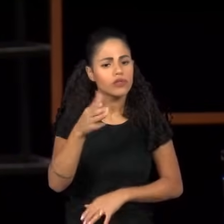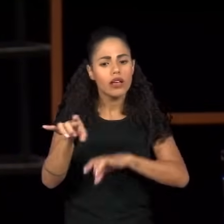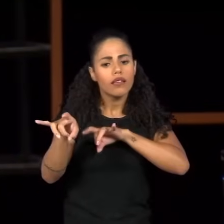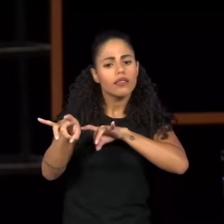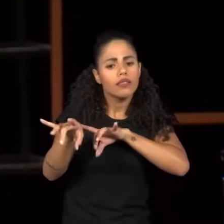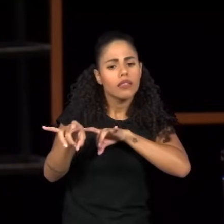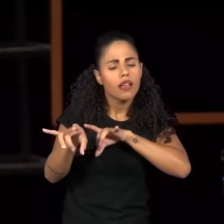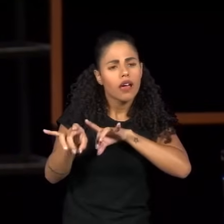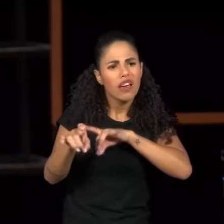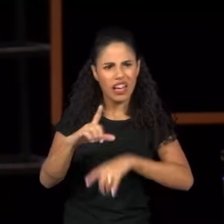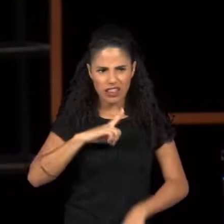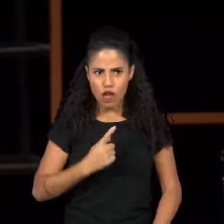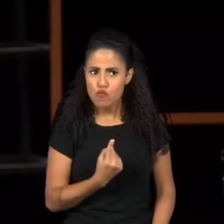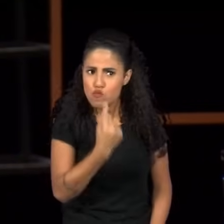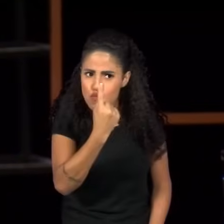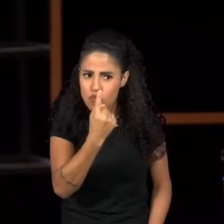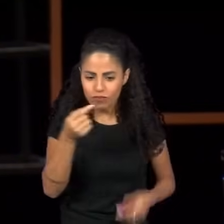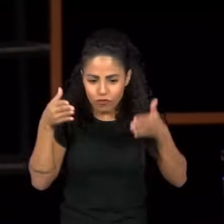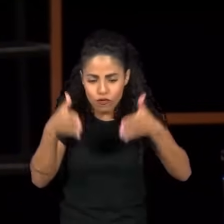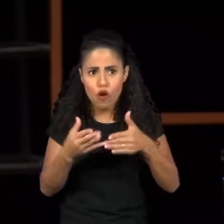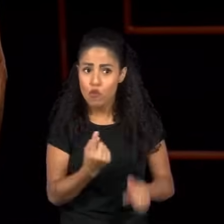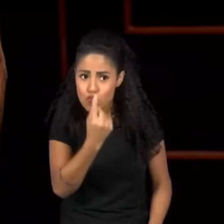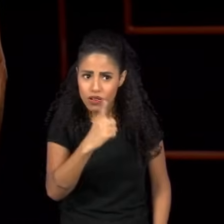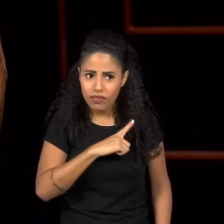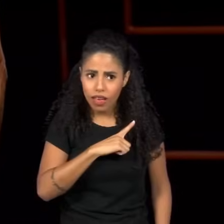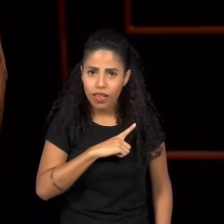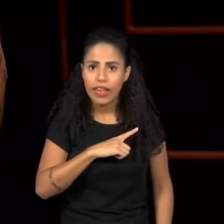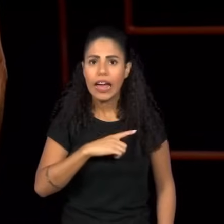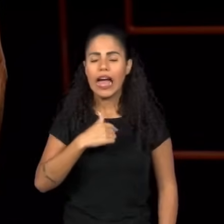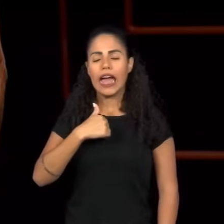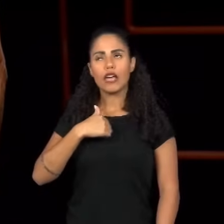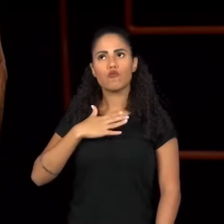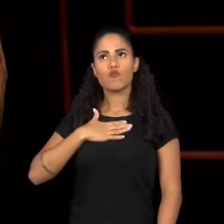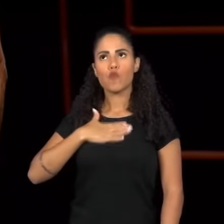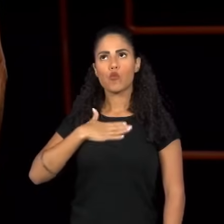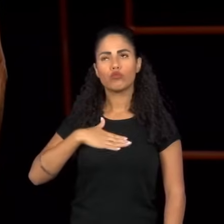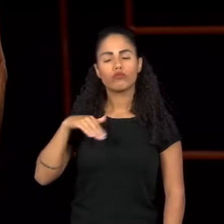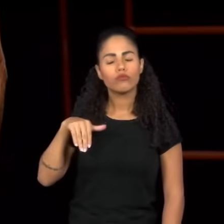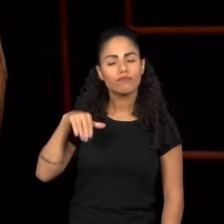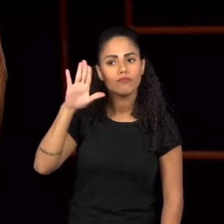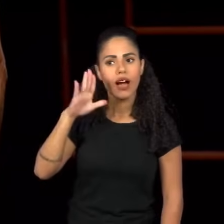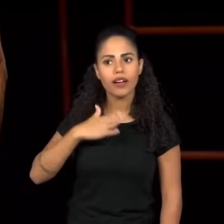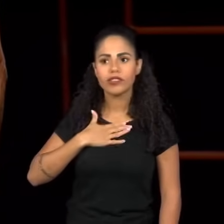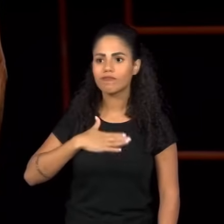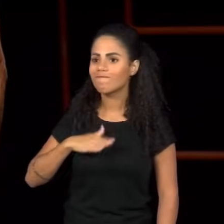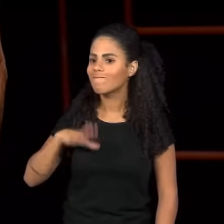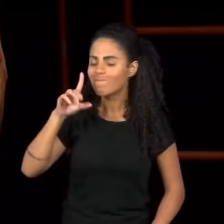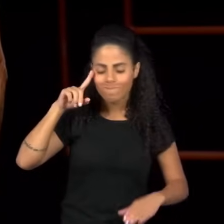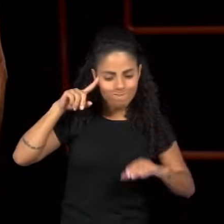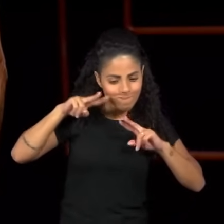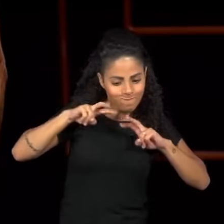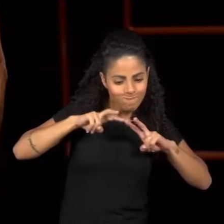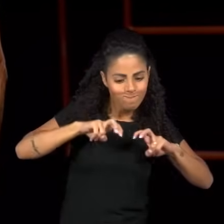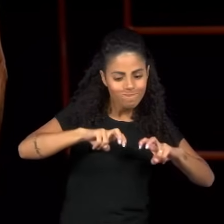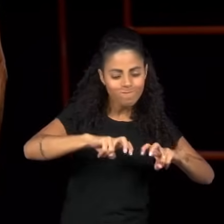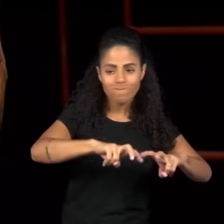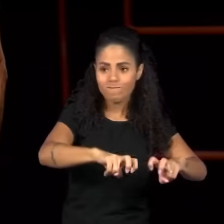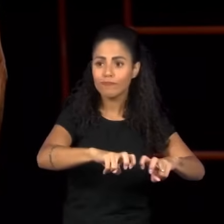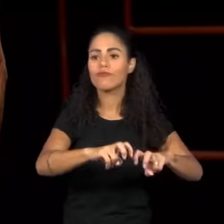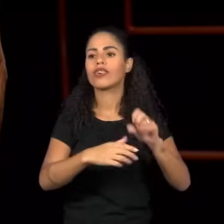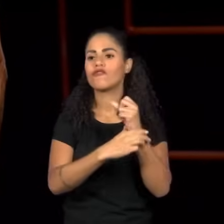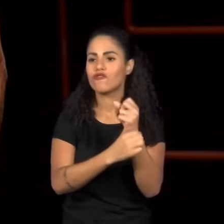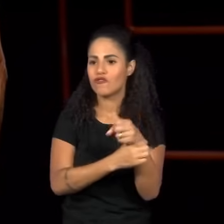técnicas, você tem alguma especialidade? Sim, o que mais, onde eu mais me aprofundei foi um trabalho chamado